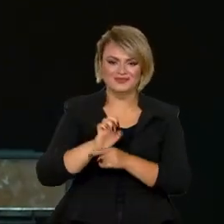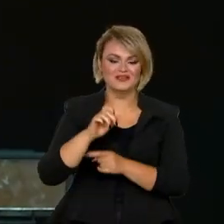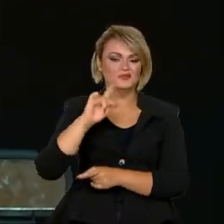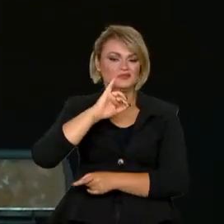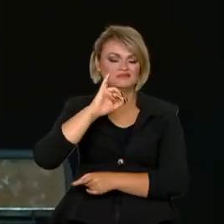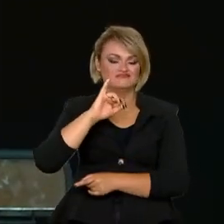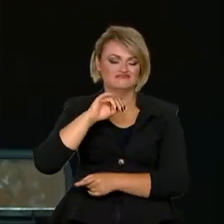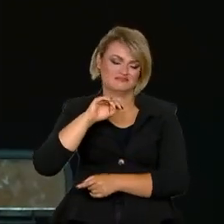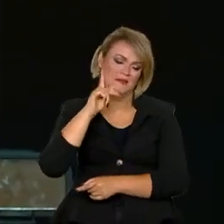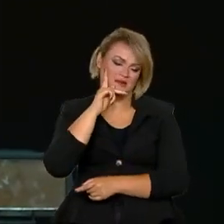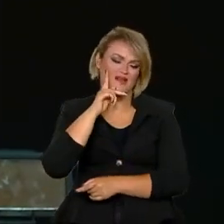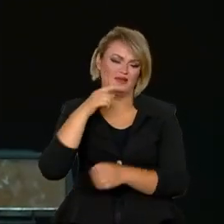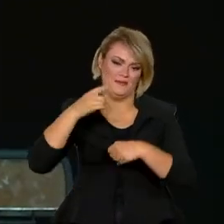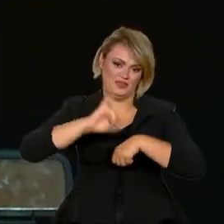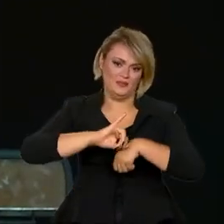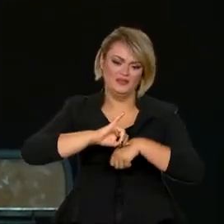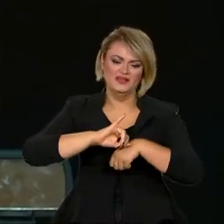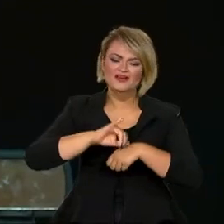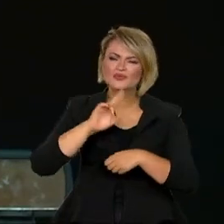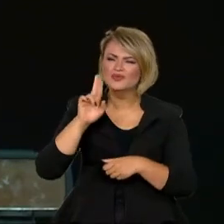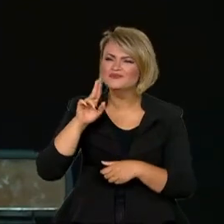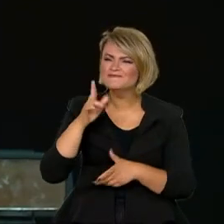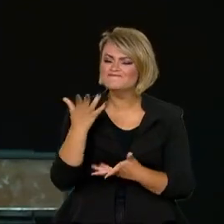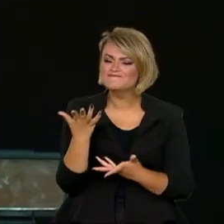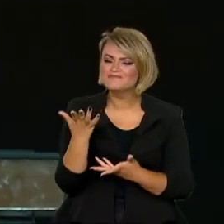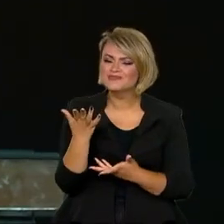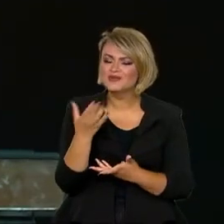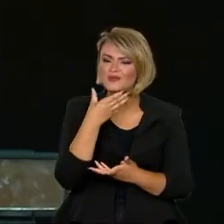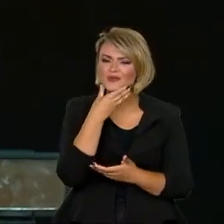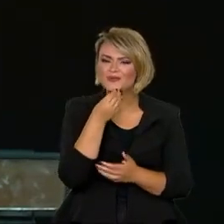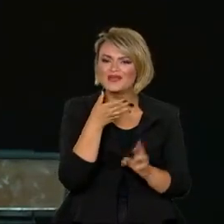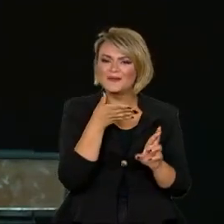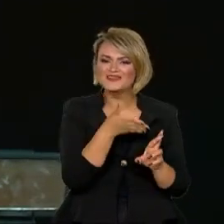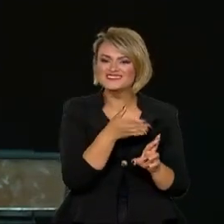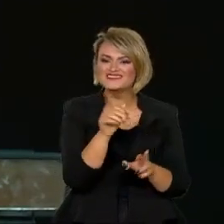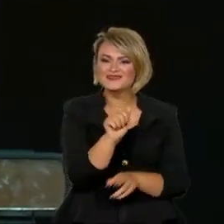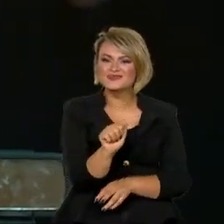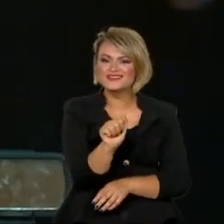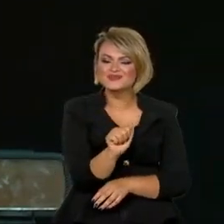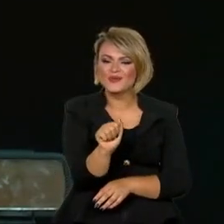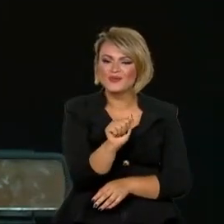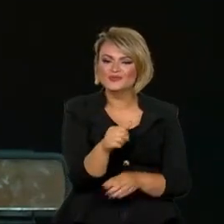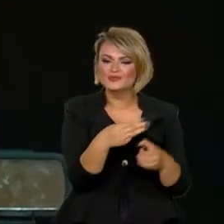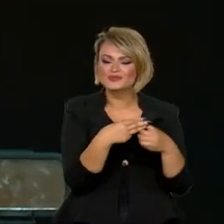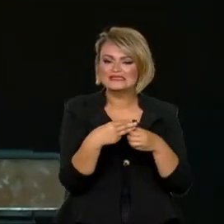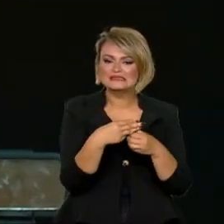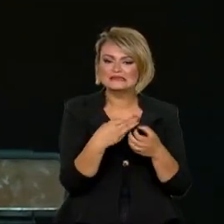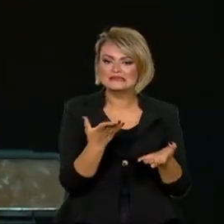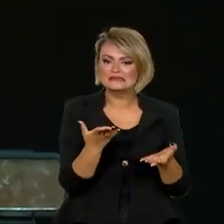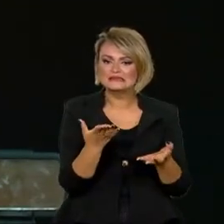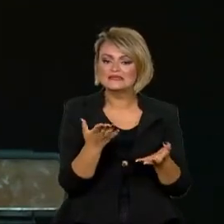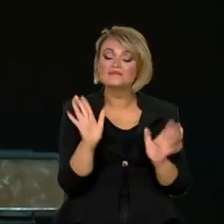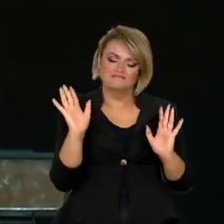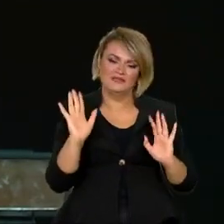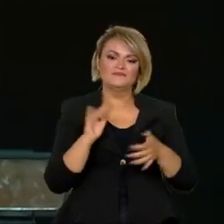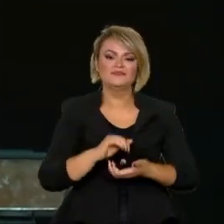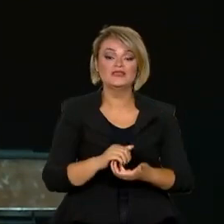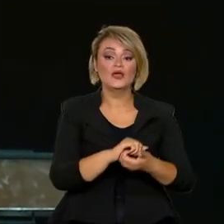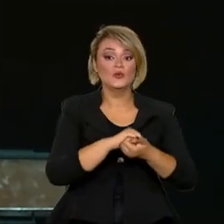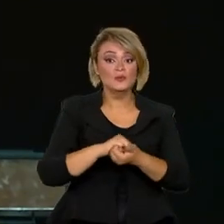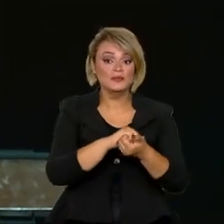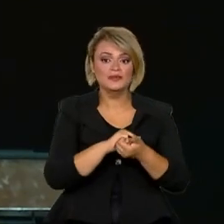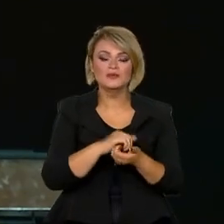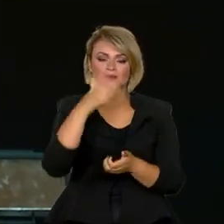e estou sem o nome do representante da Associação dos Municípios, mas eu cumprimento